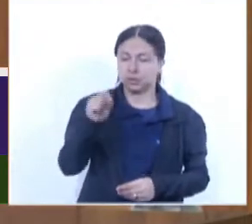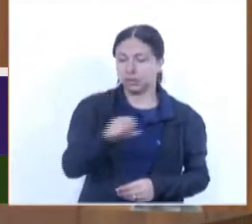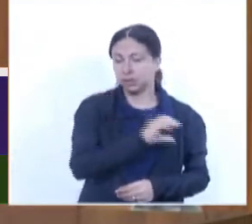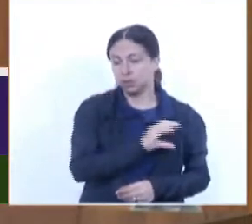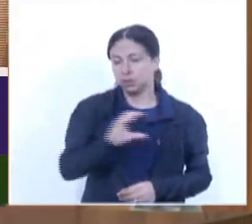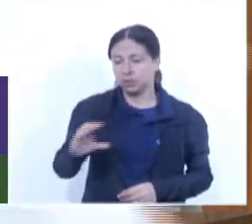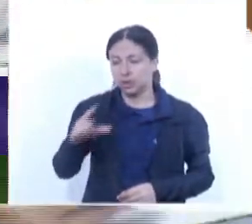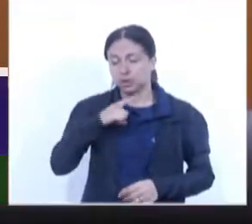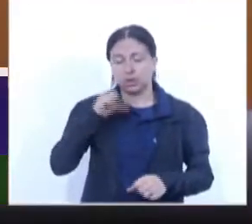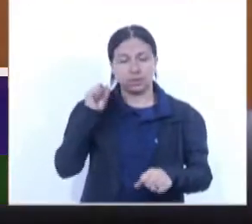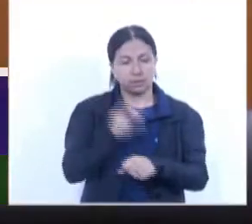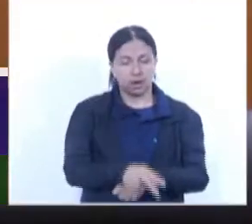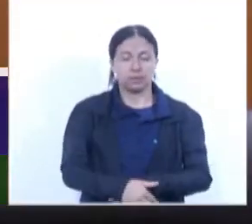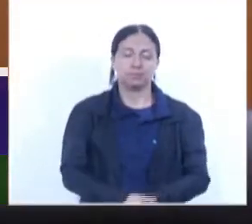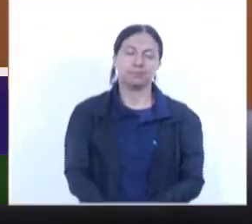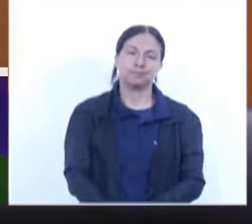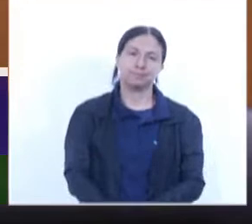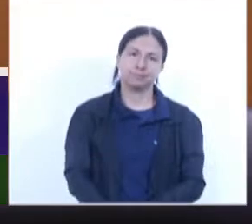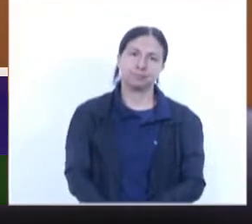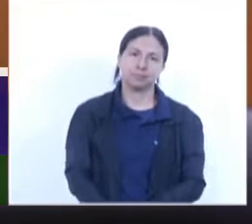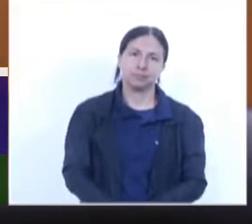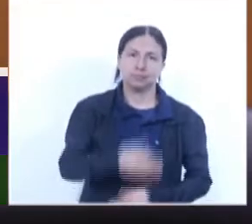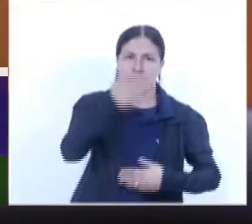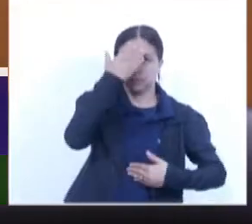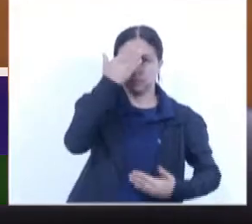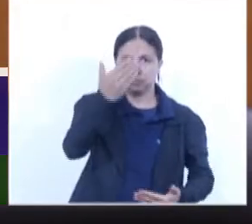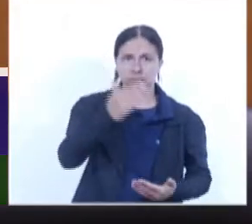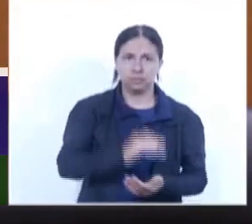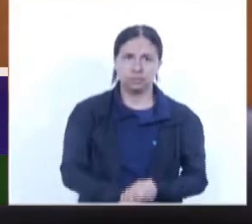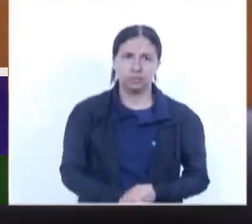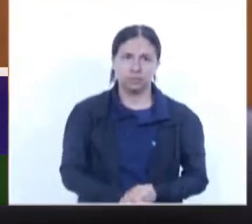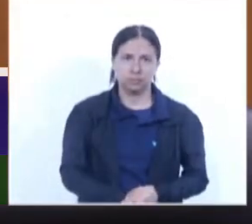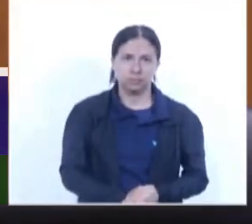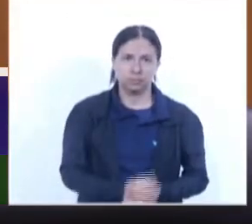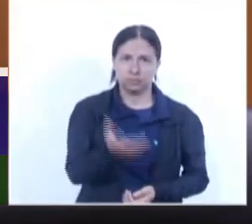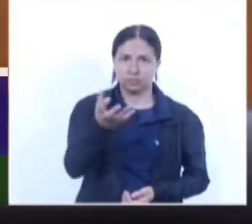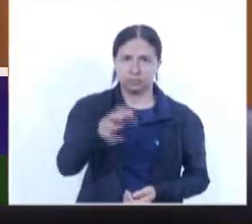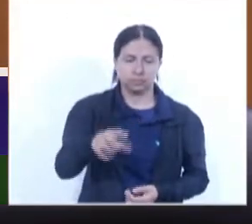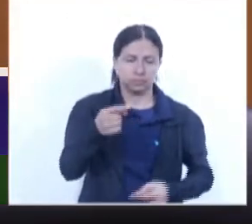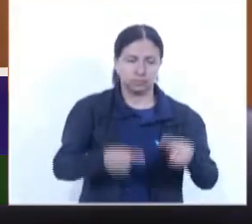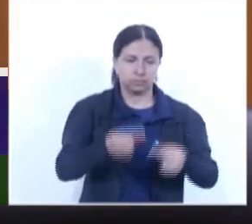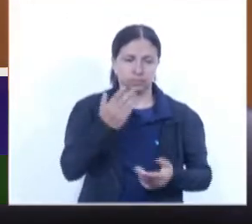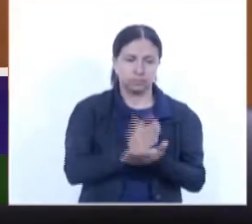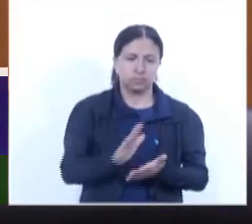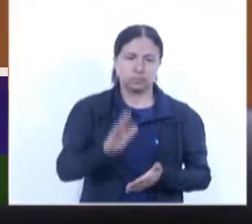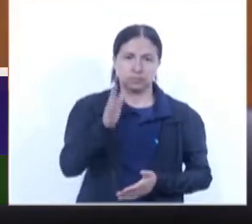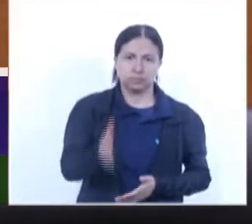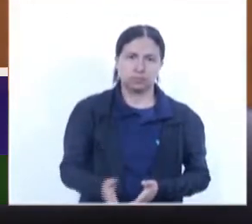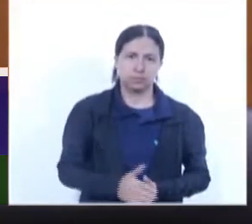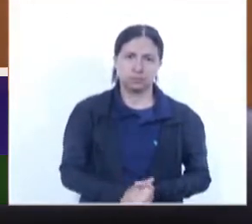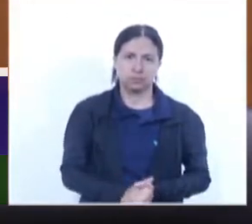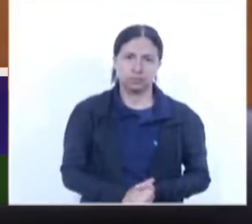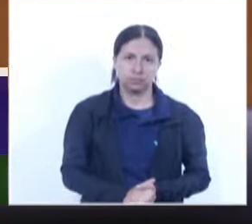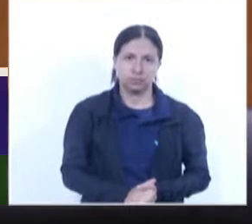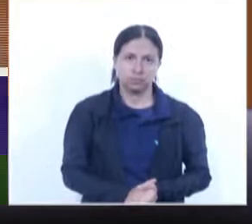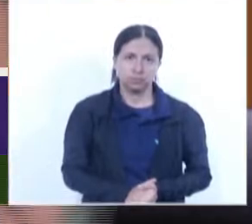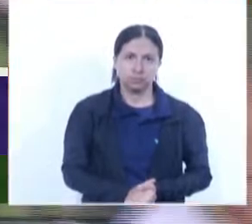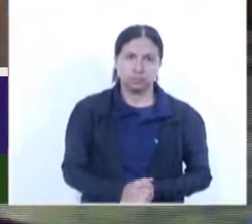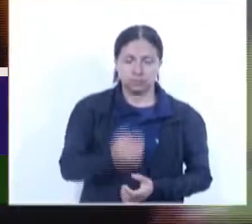ter mais vagas Obrigado vereadora não havendo mas Quem Queira discutir